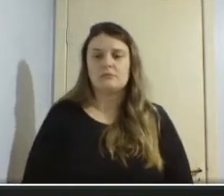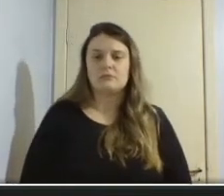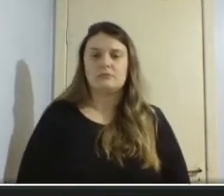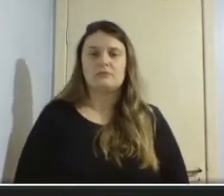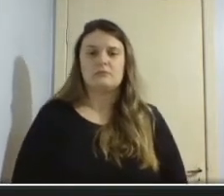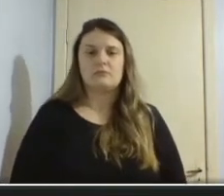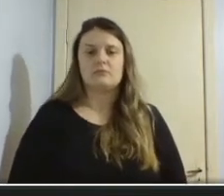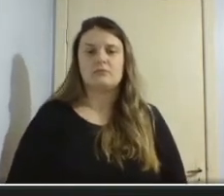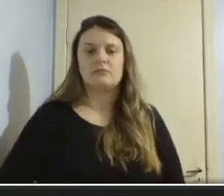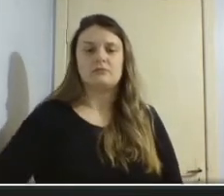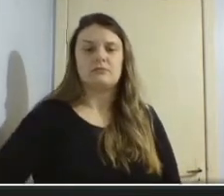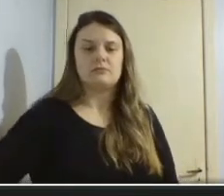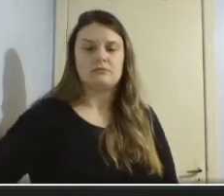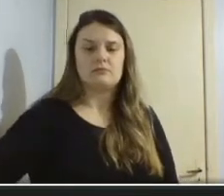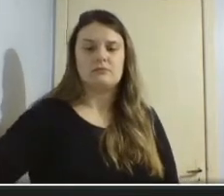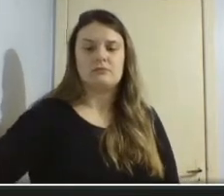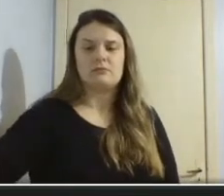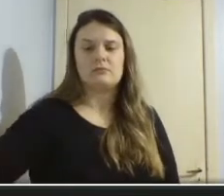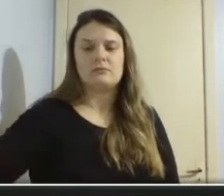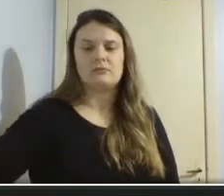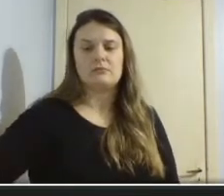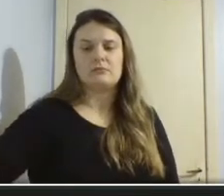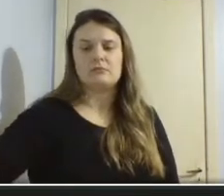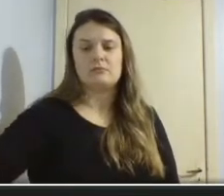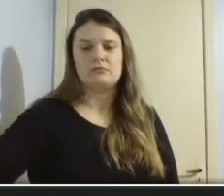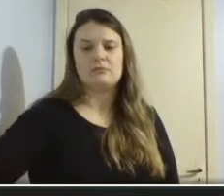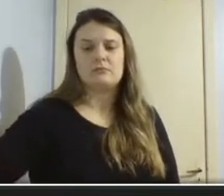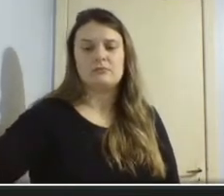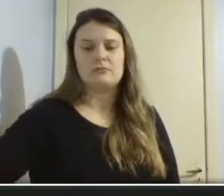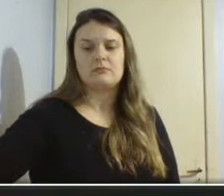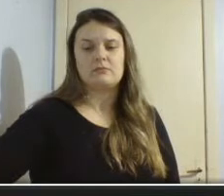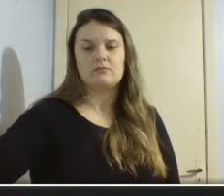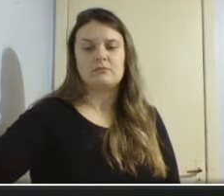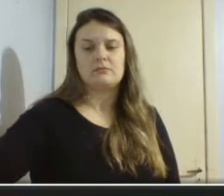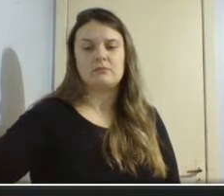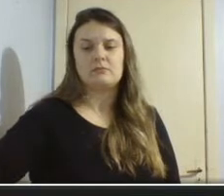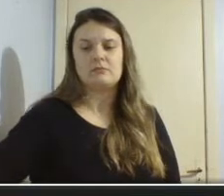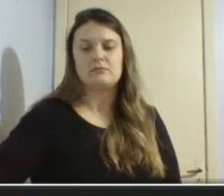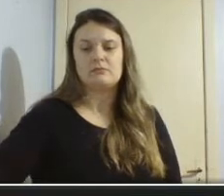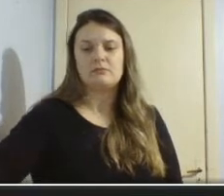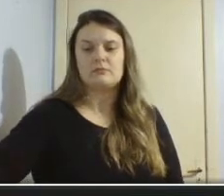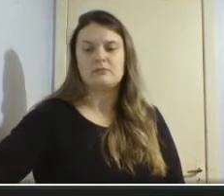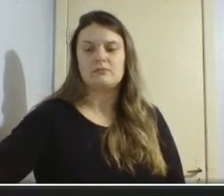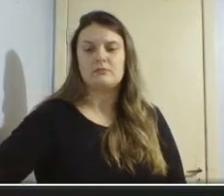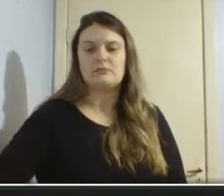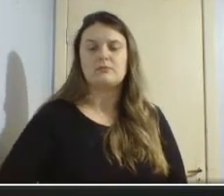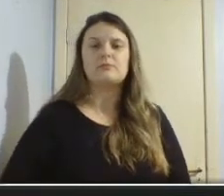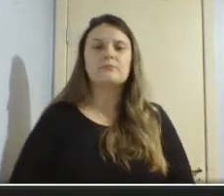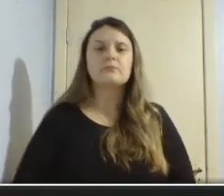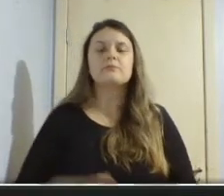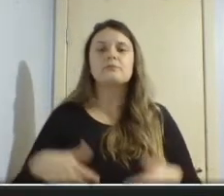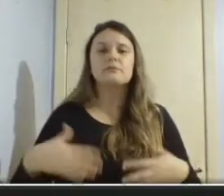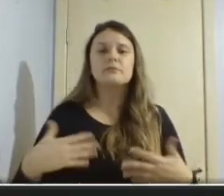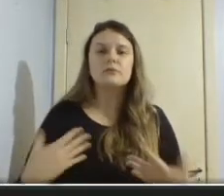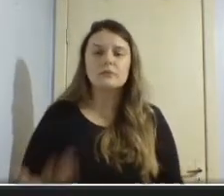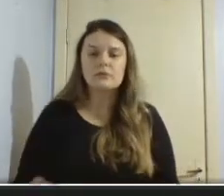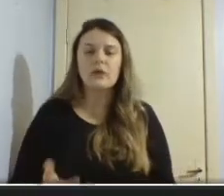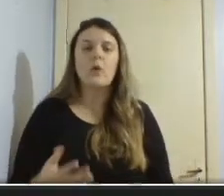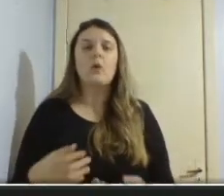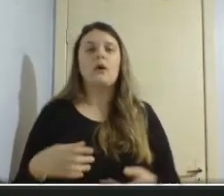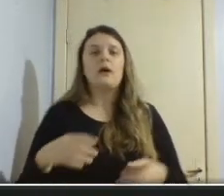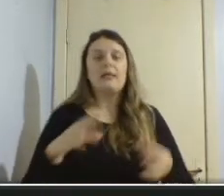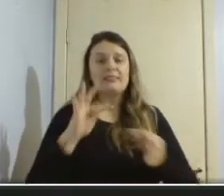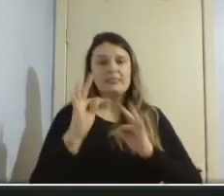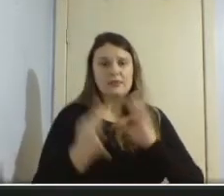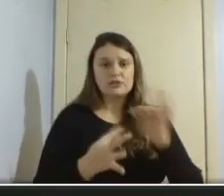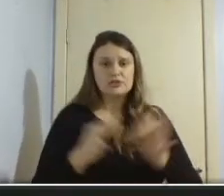para vocês compreenderem o seguinte: municípios que adotaram leis de inovação puderam atrair empresas de